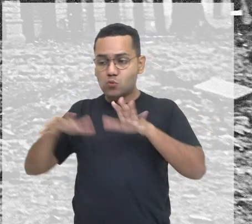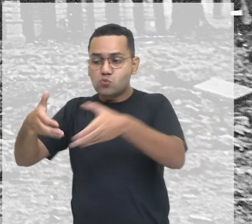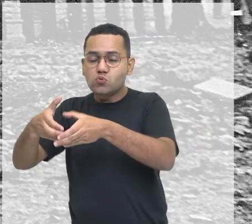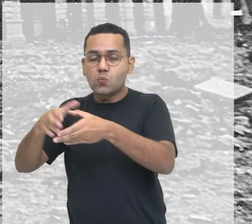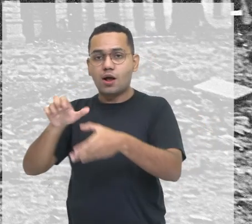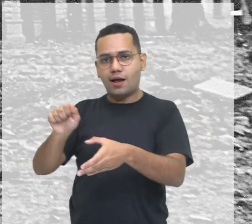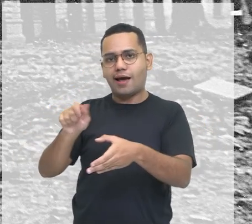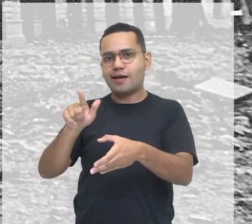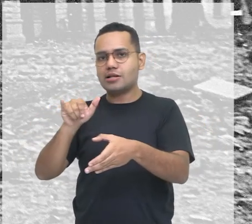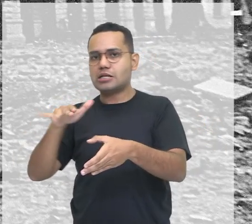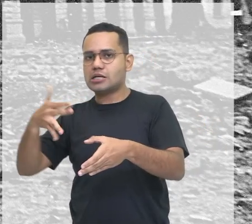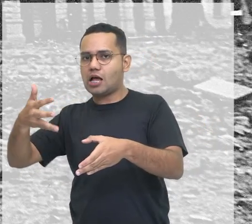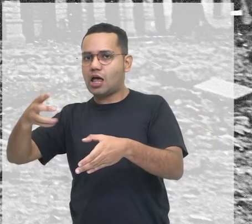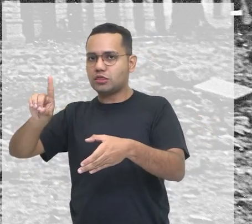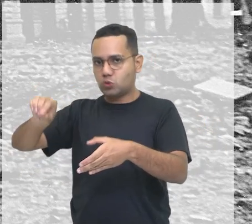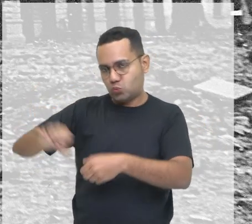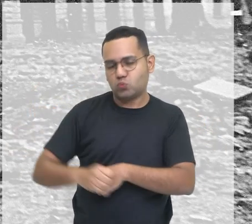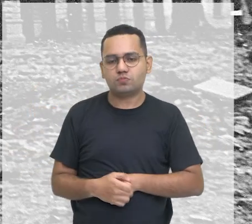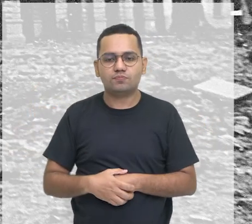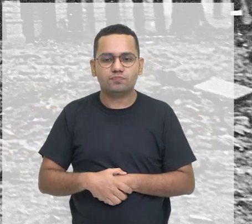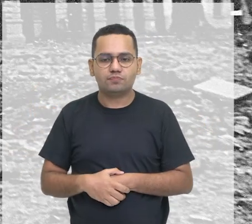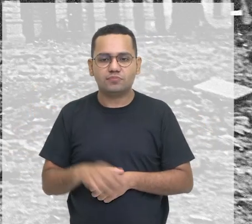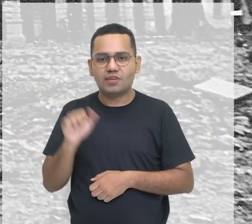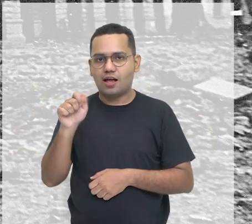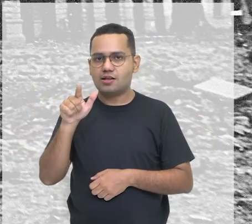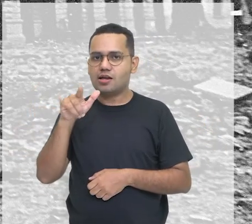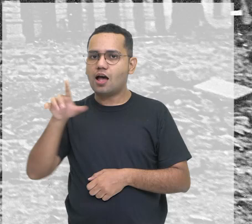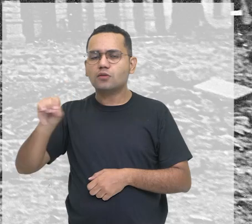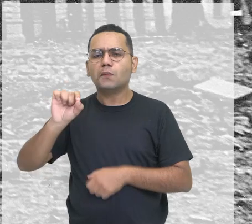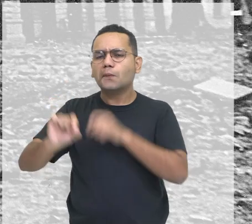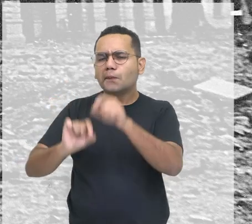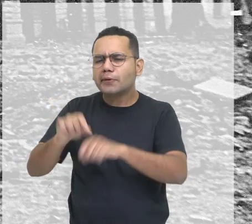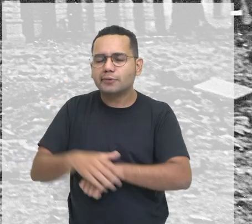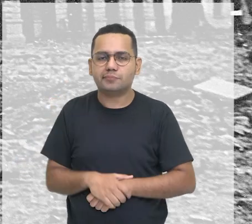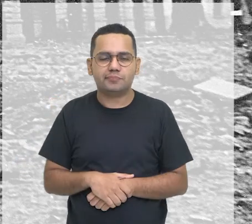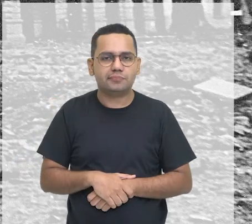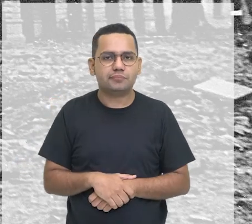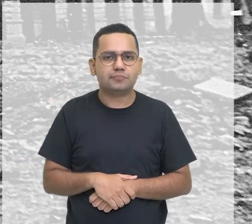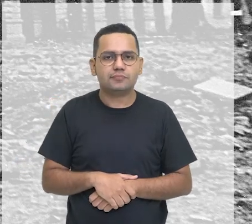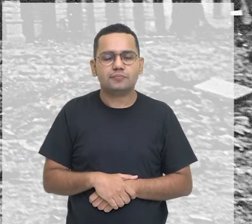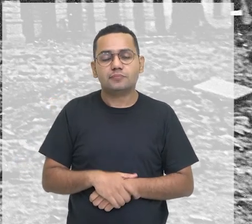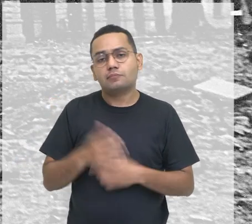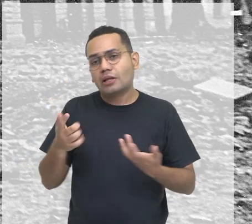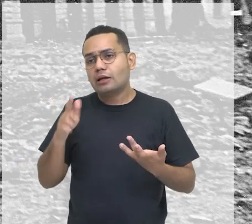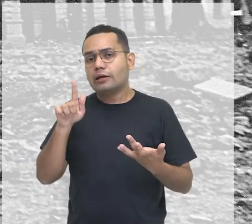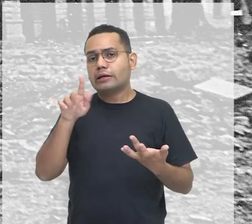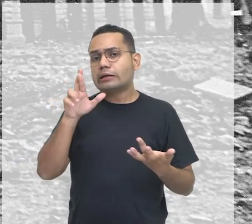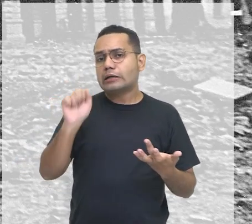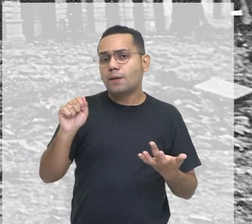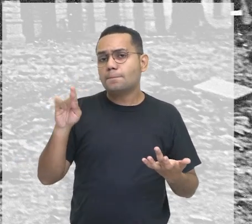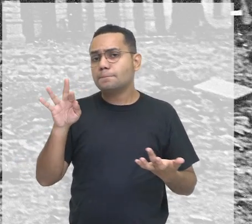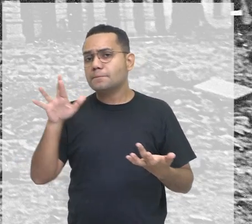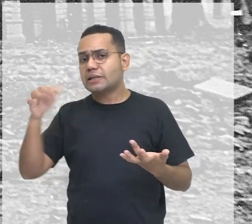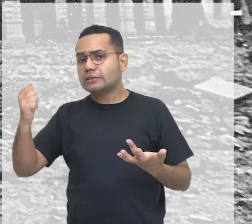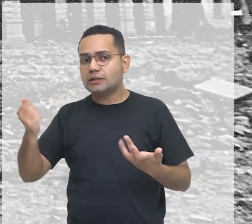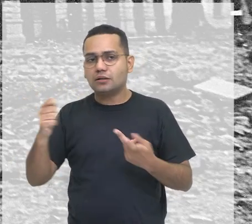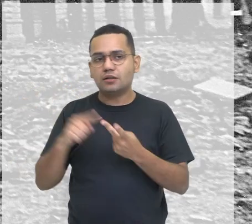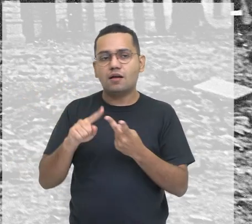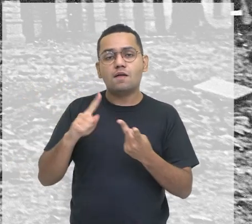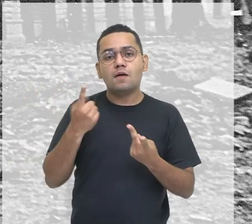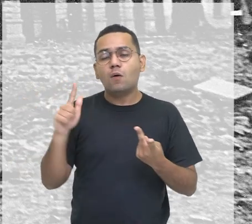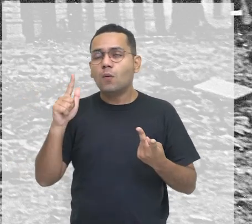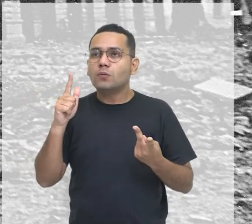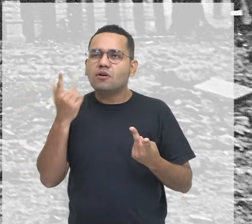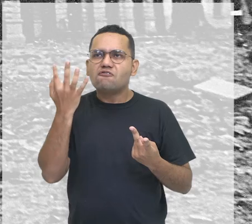formados a priori por Inglaterra, ou melhor, Grã-Bretanha e também França, e posteriormente a gente vai ver que